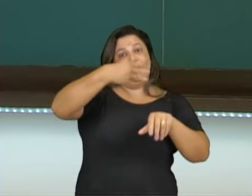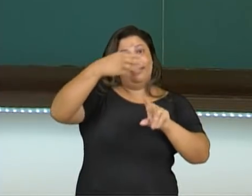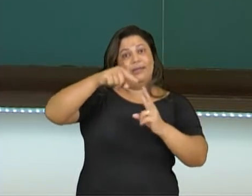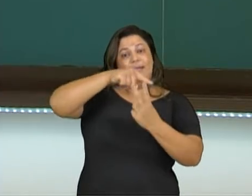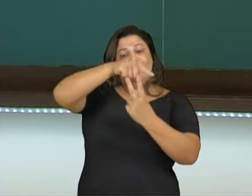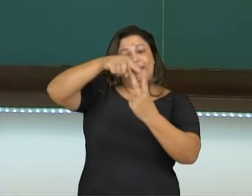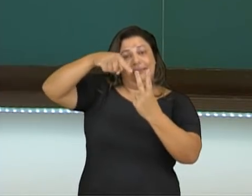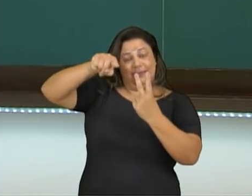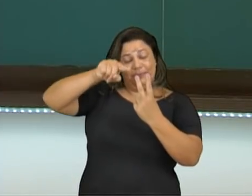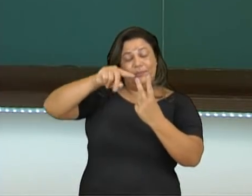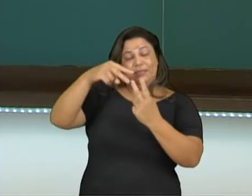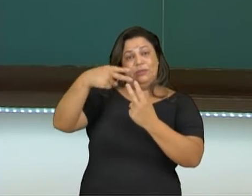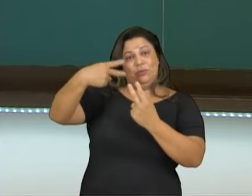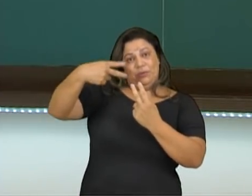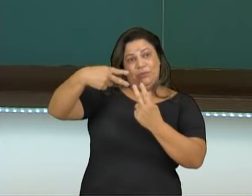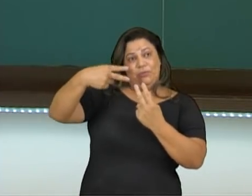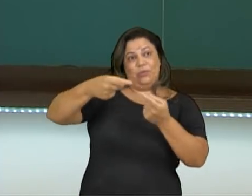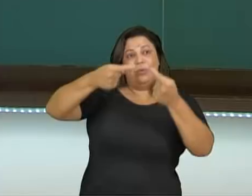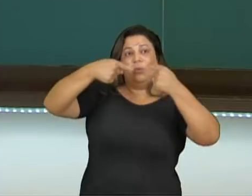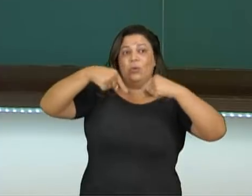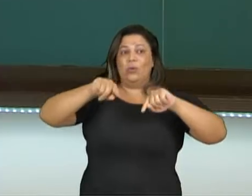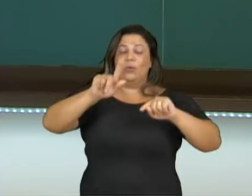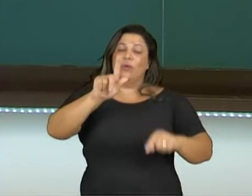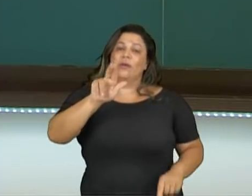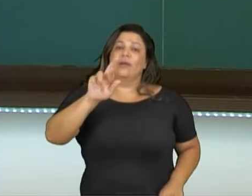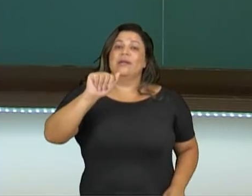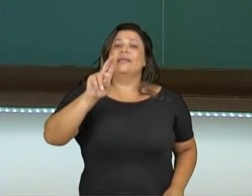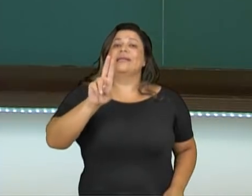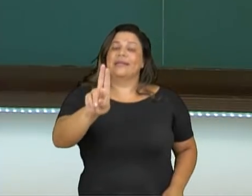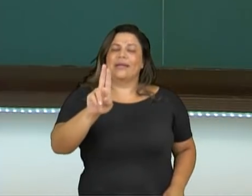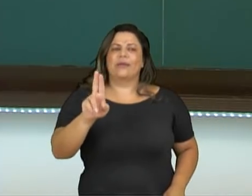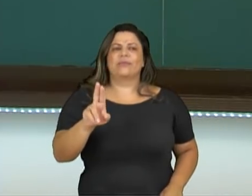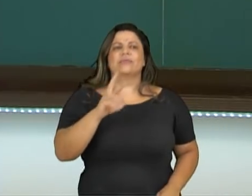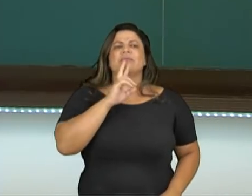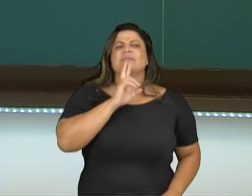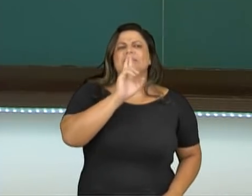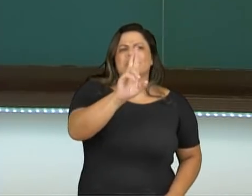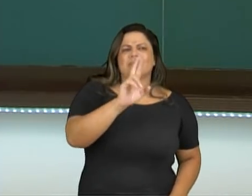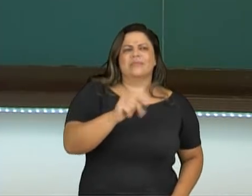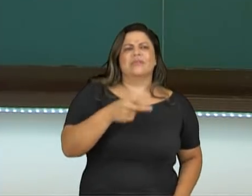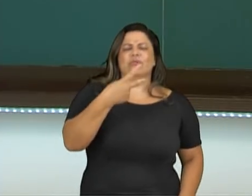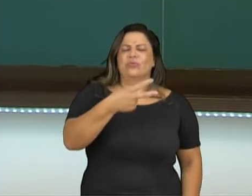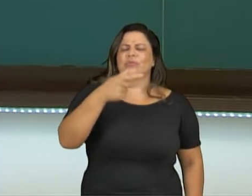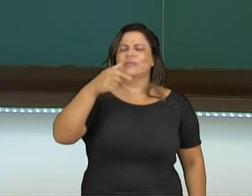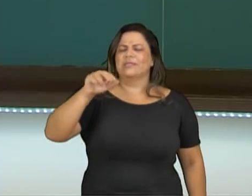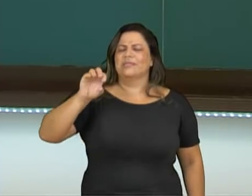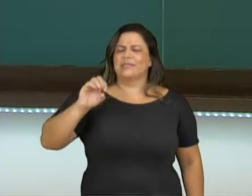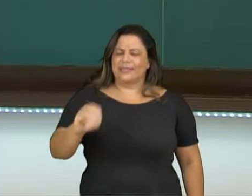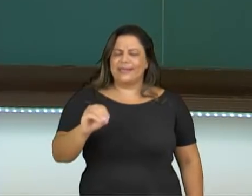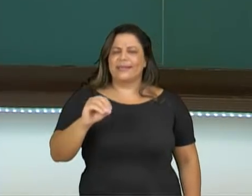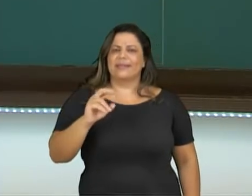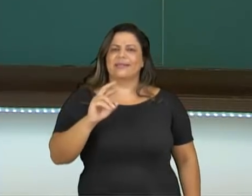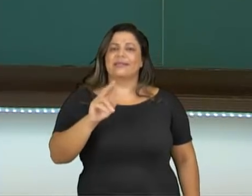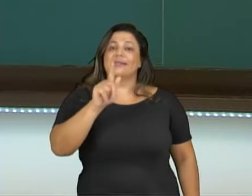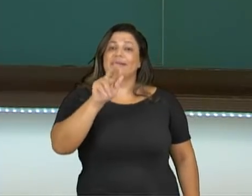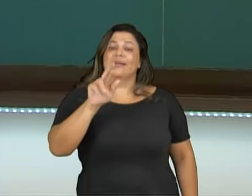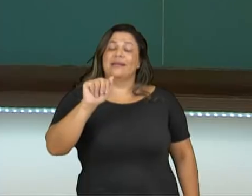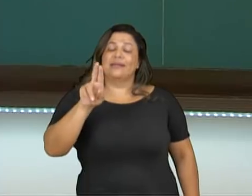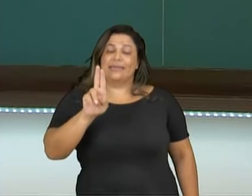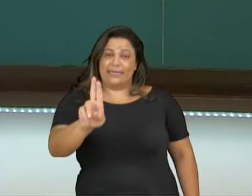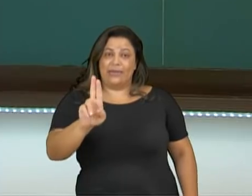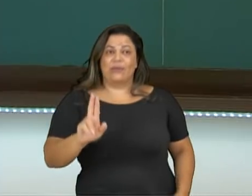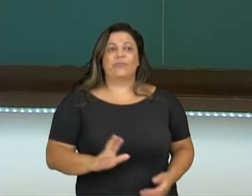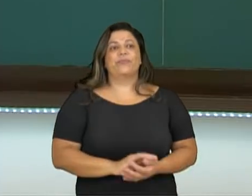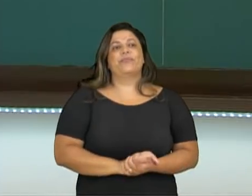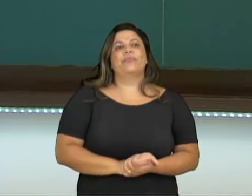em graus, eu tenho o que equivale a 270 graus. Então, eu vou do ponto E até a